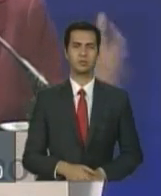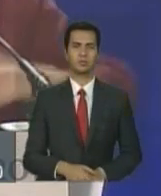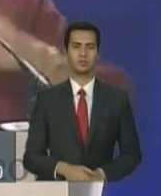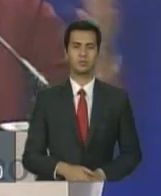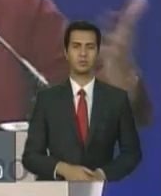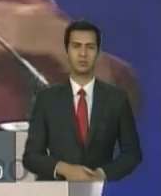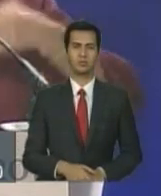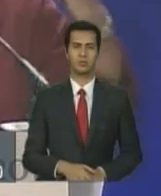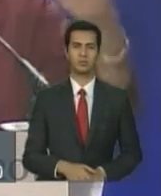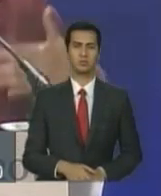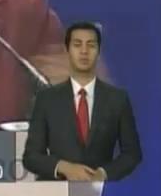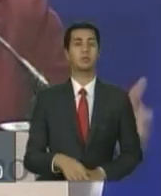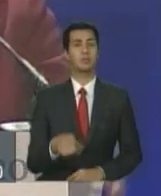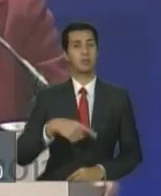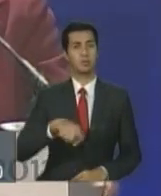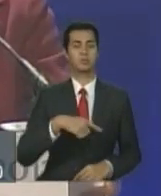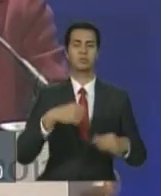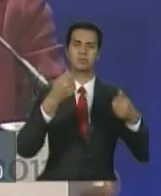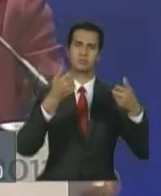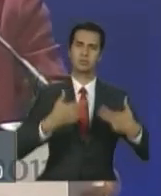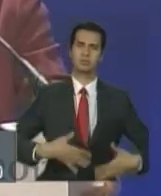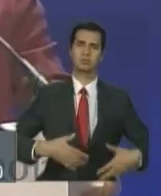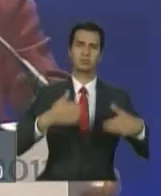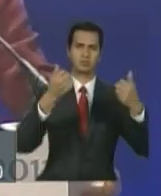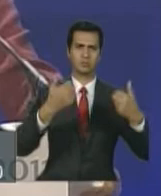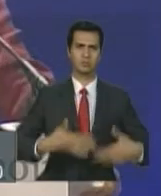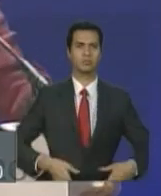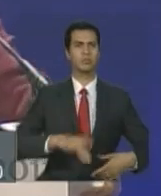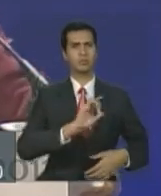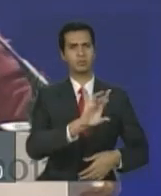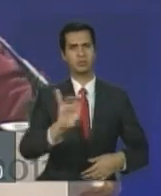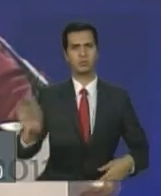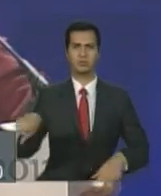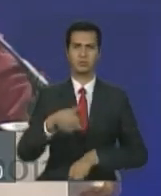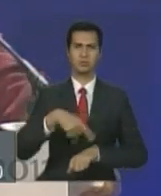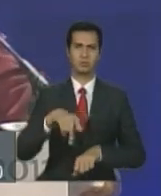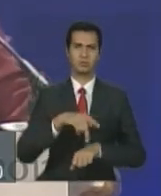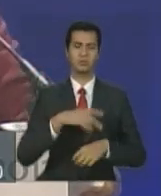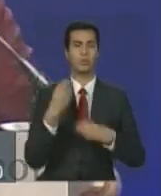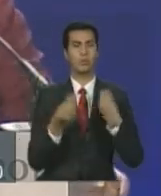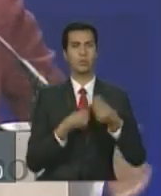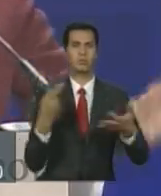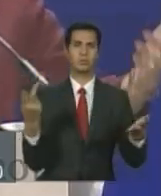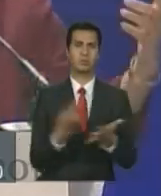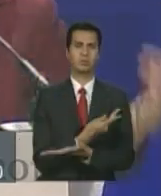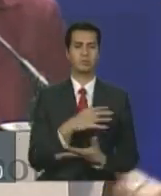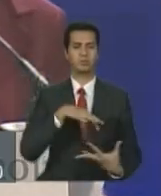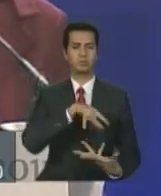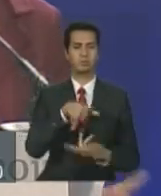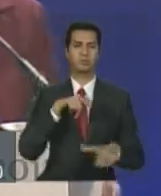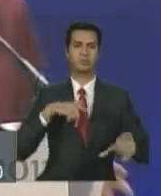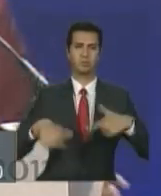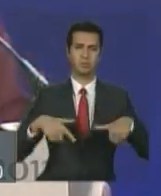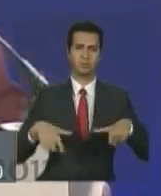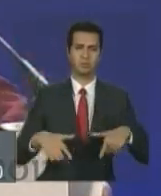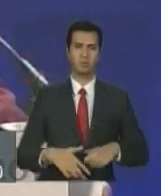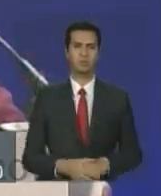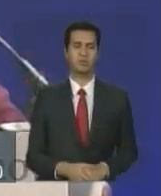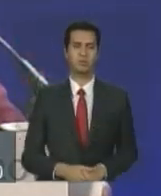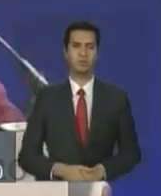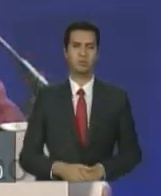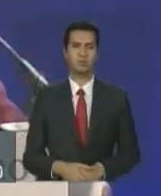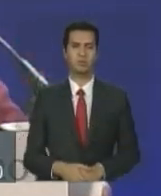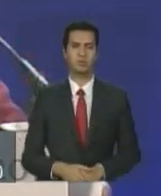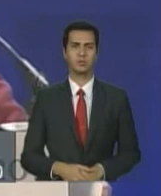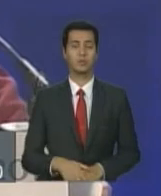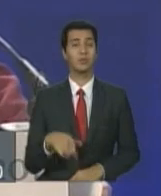que relataram problemas específicos de cada país, a situação do mundo do trabalho, e muito